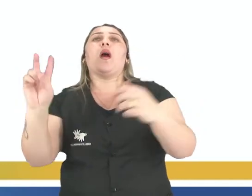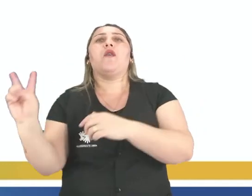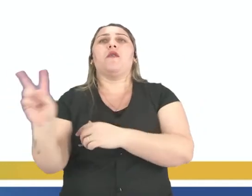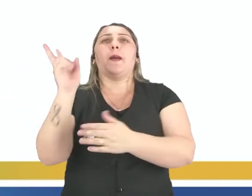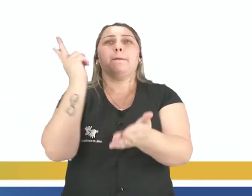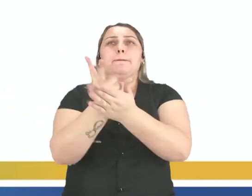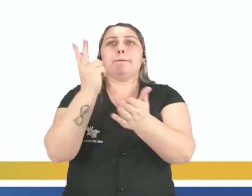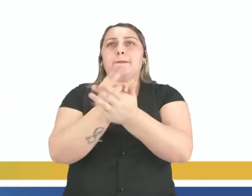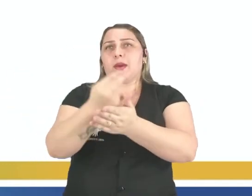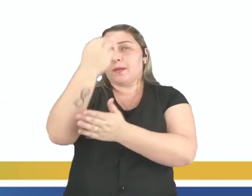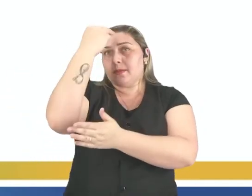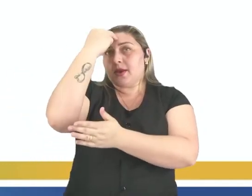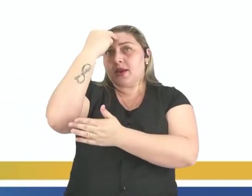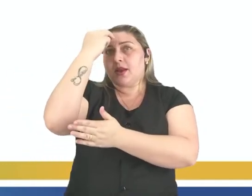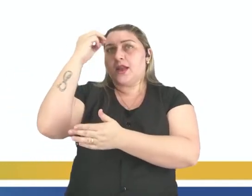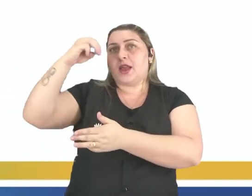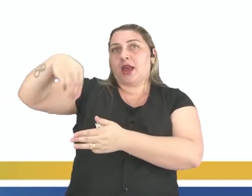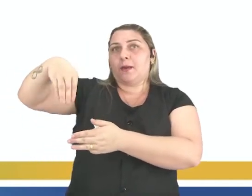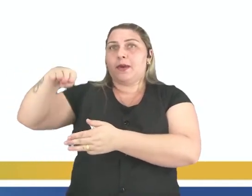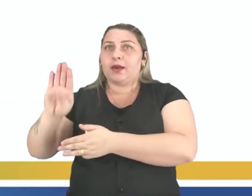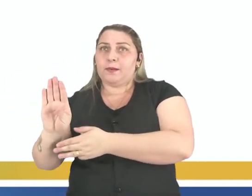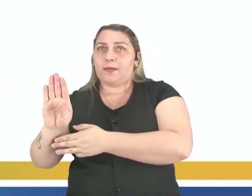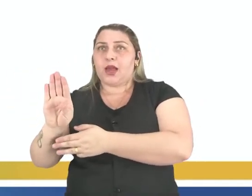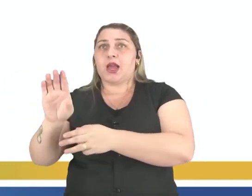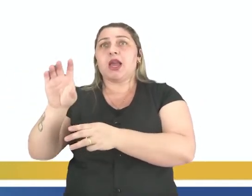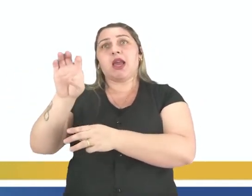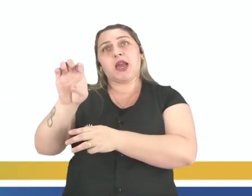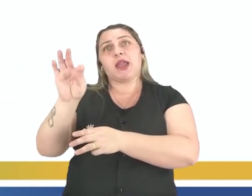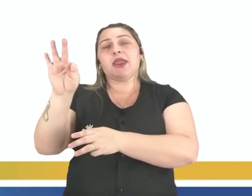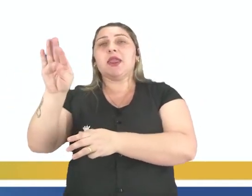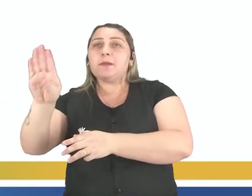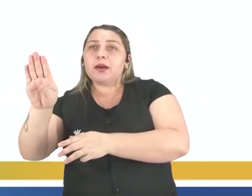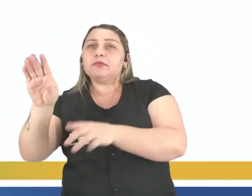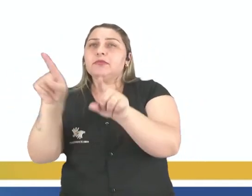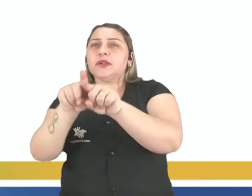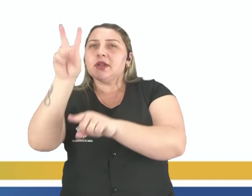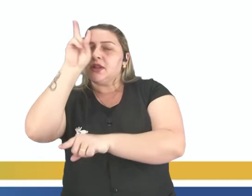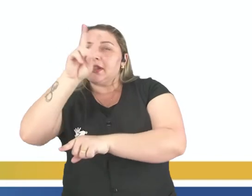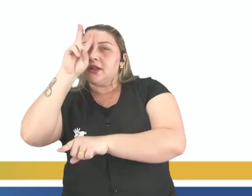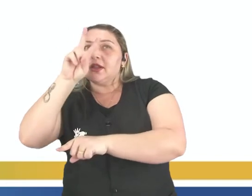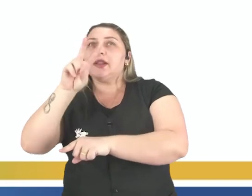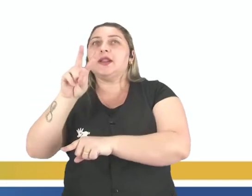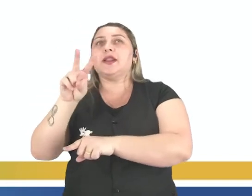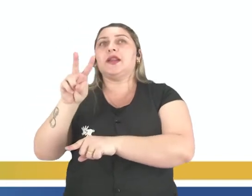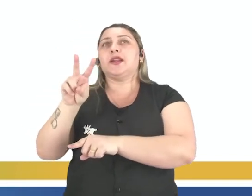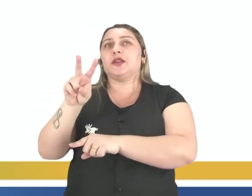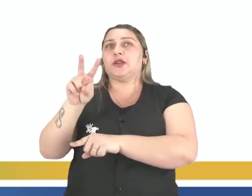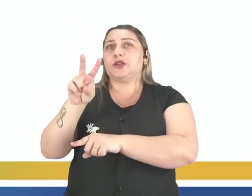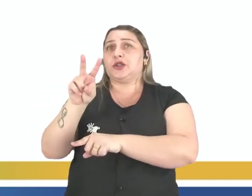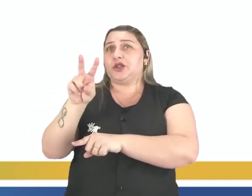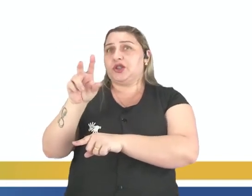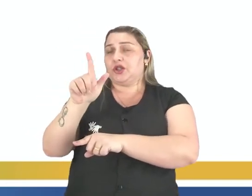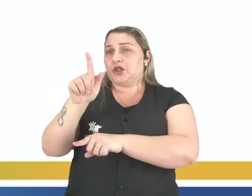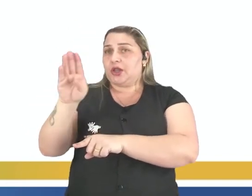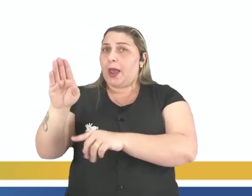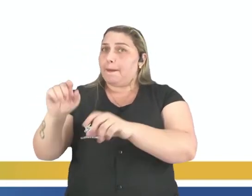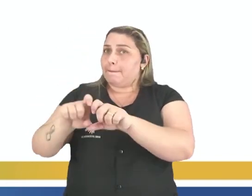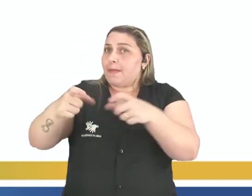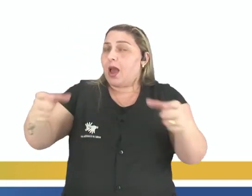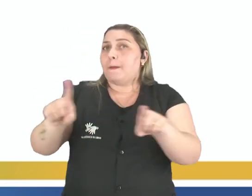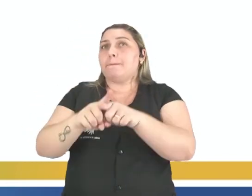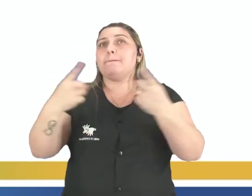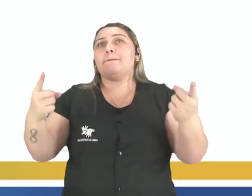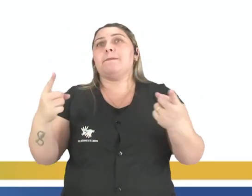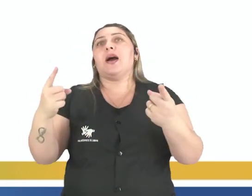dessa mesma memória em megabytes e em terabytes? Lembrando que gigabyte é maior que megabyte, mas